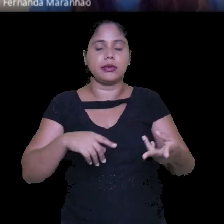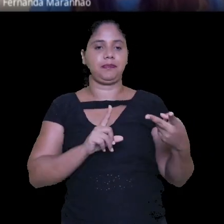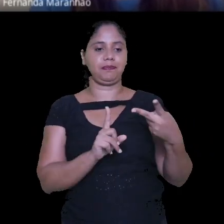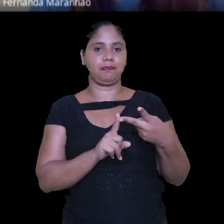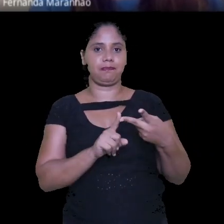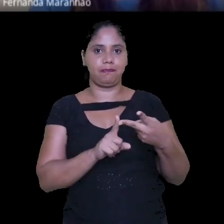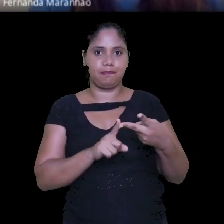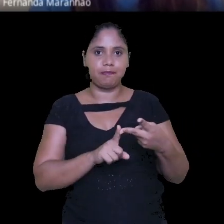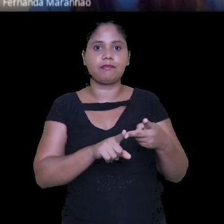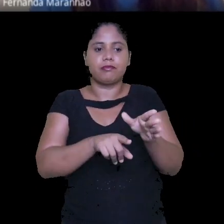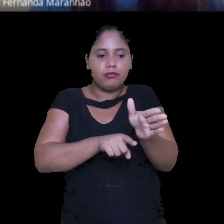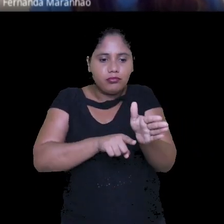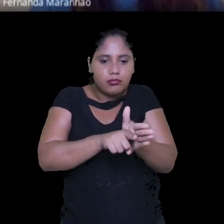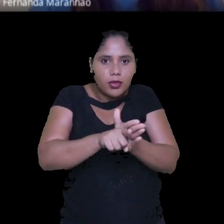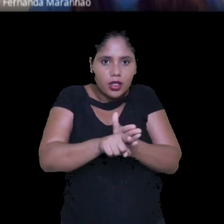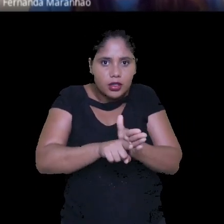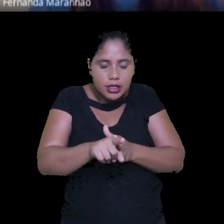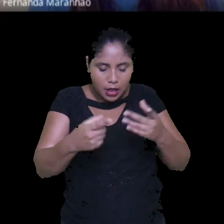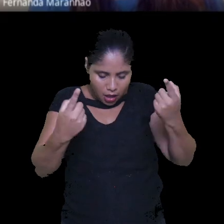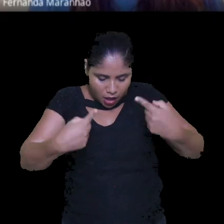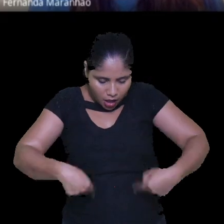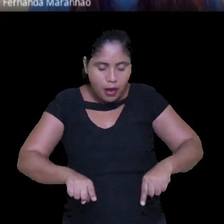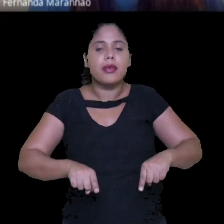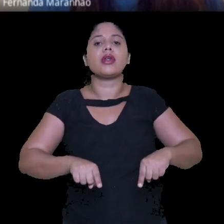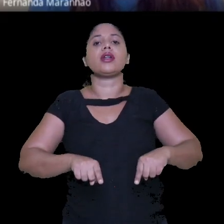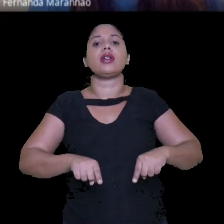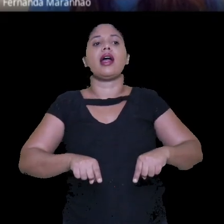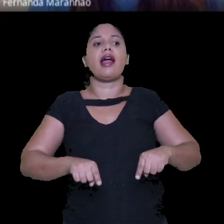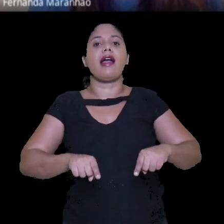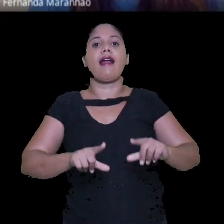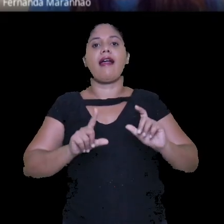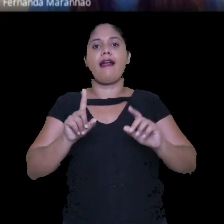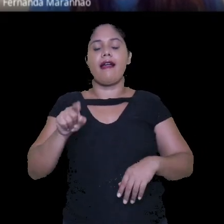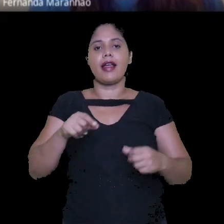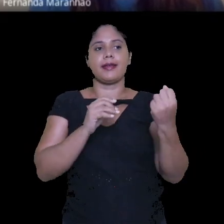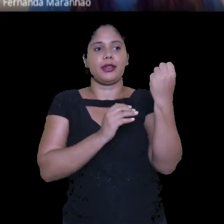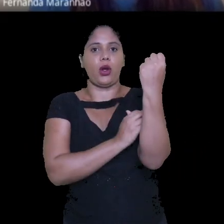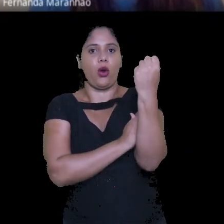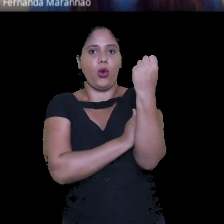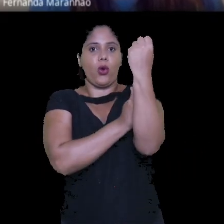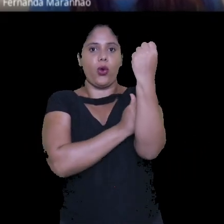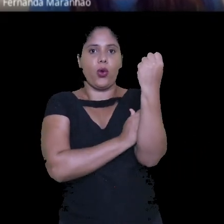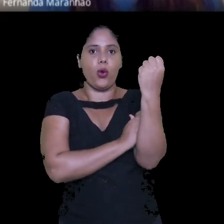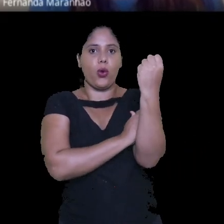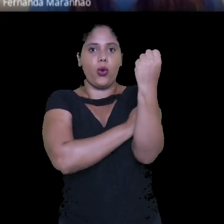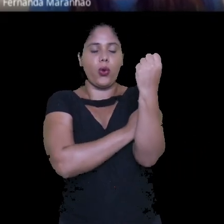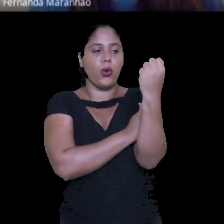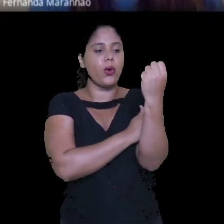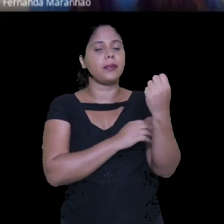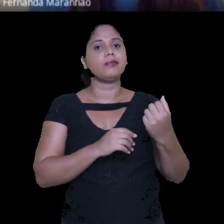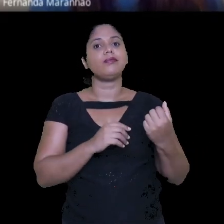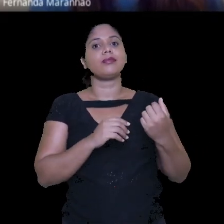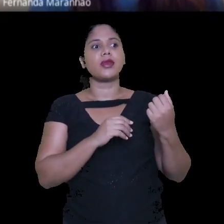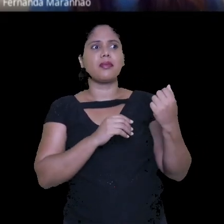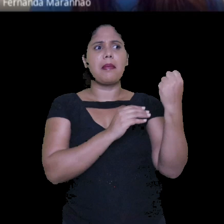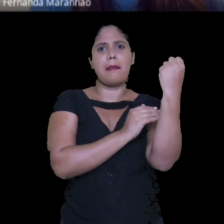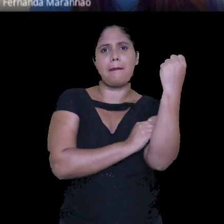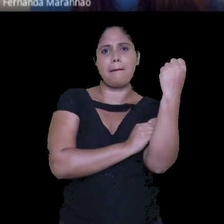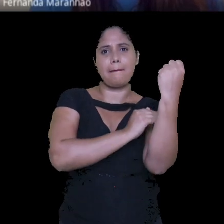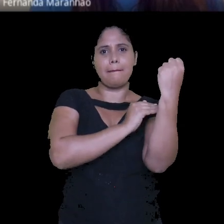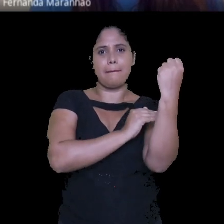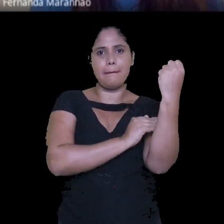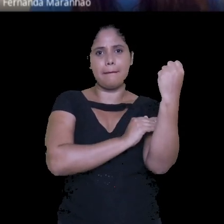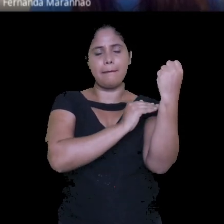artérias uterinas, porque a avaliação Doppler velocimétrica dessas artérias associada com esses outros fatores num